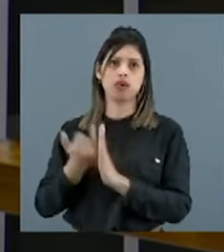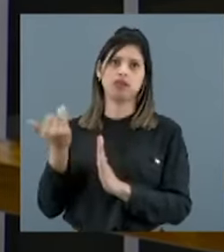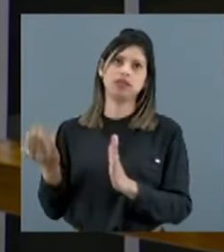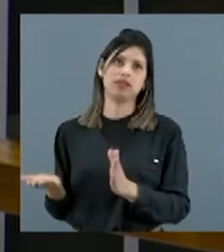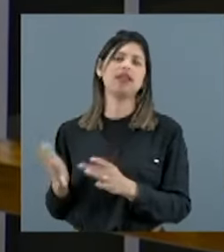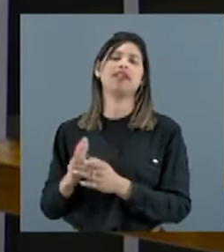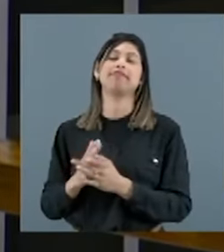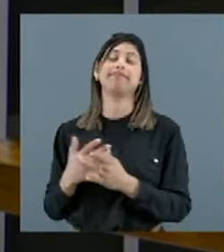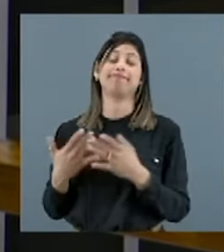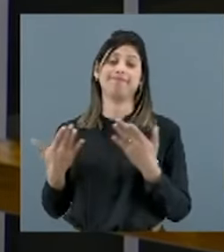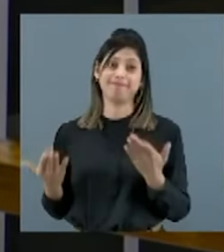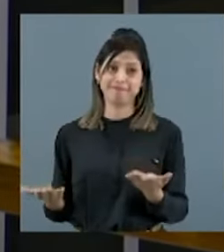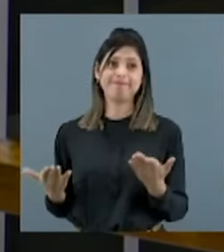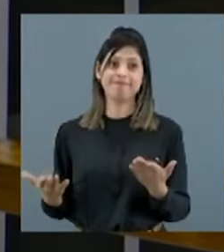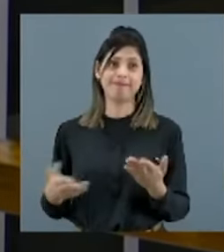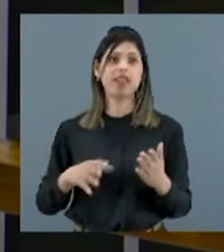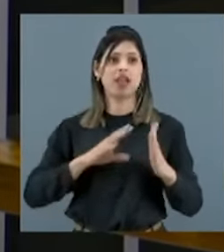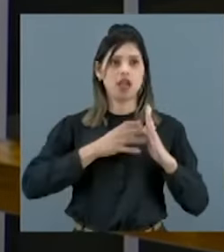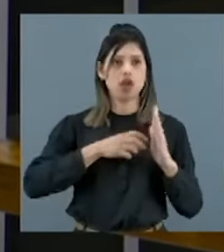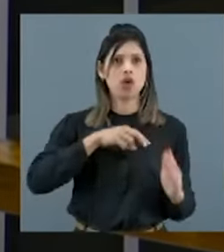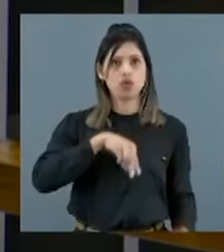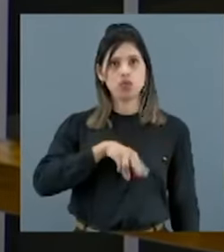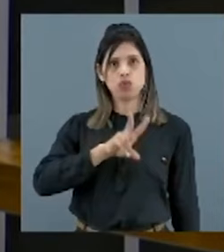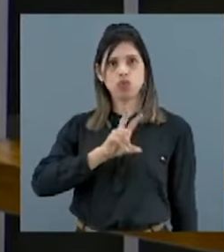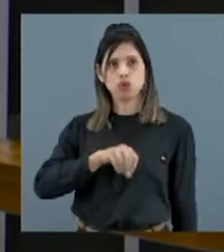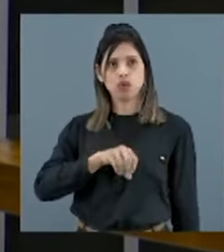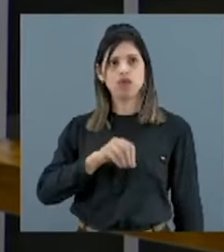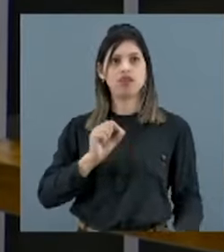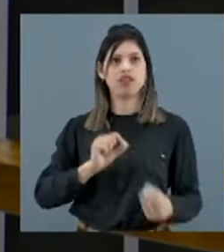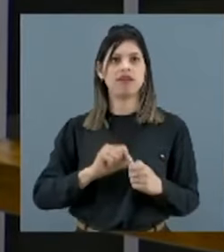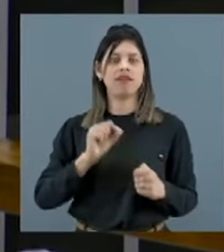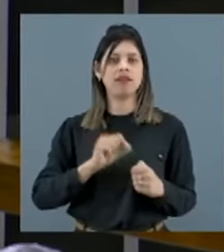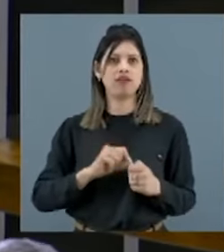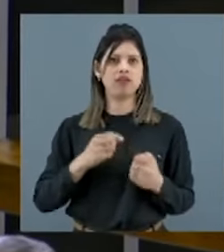realmente o Novo está faltando coerência. Um abraço, presidente, muito obrigado. Vamos votar.